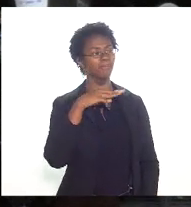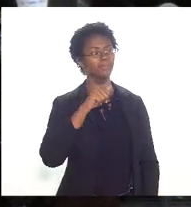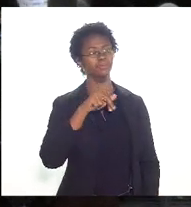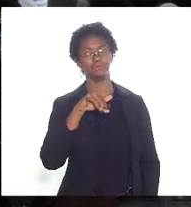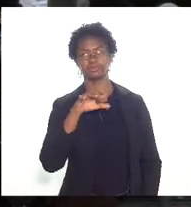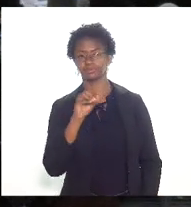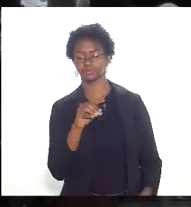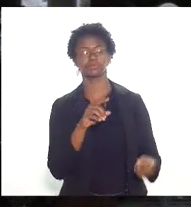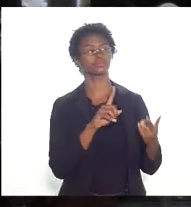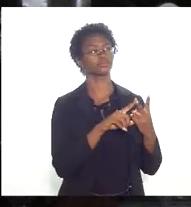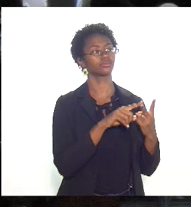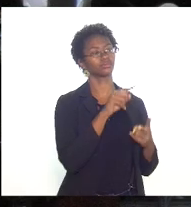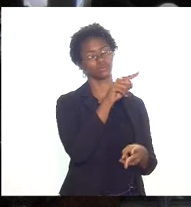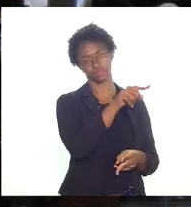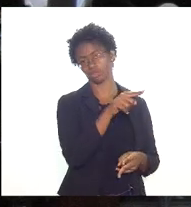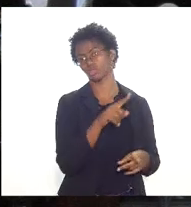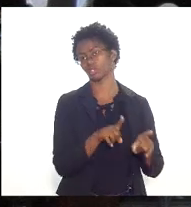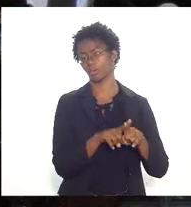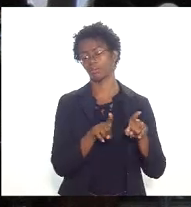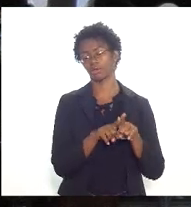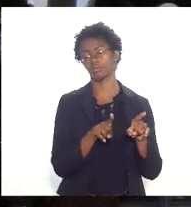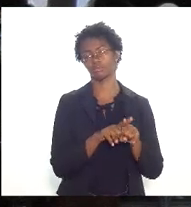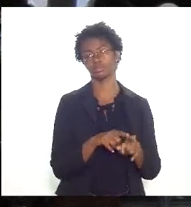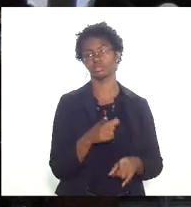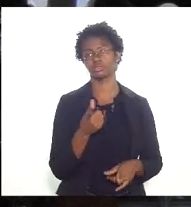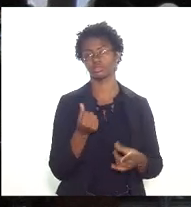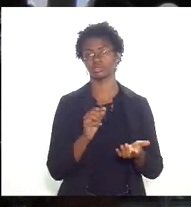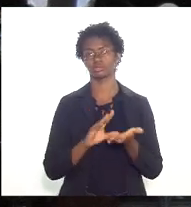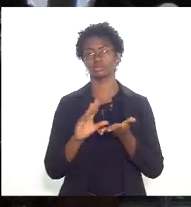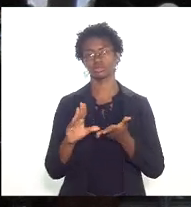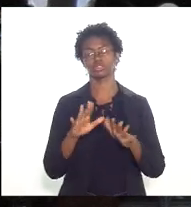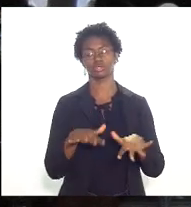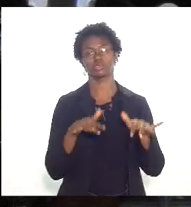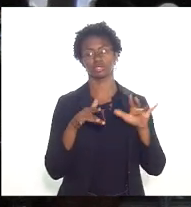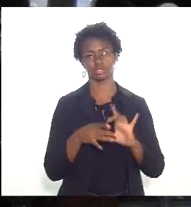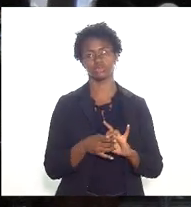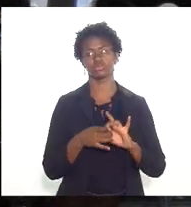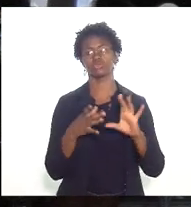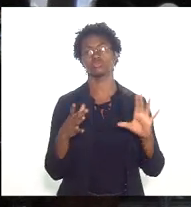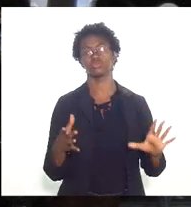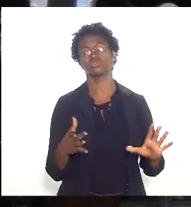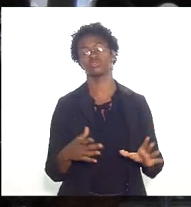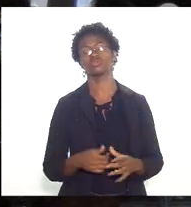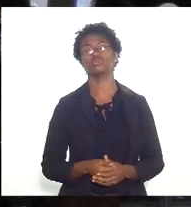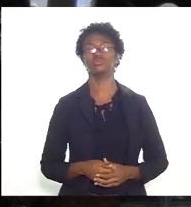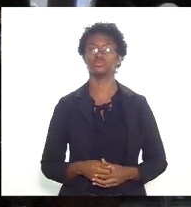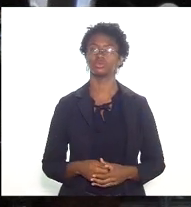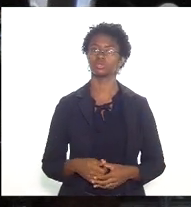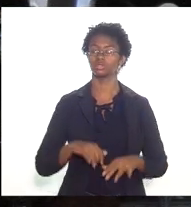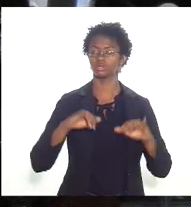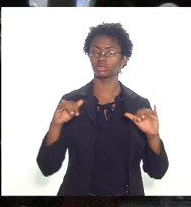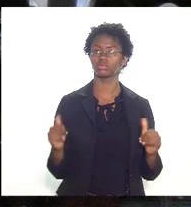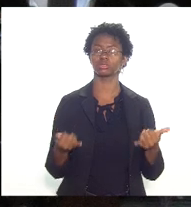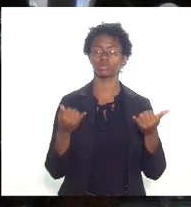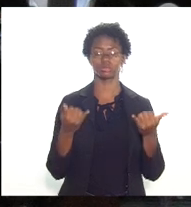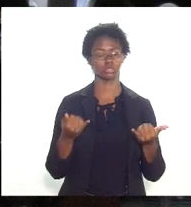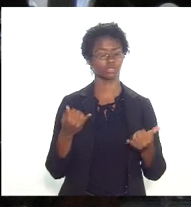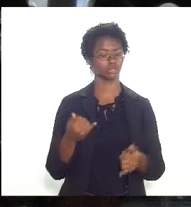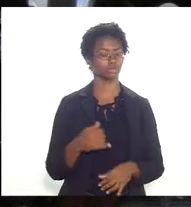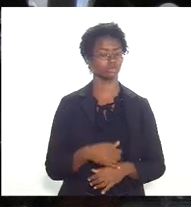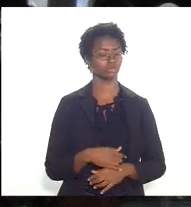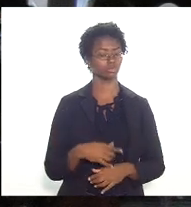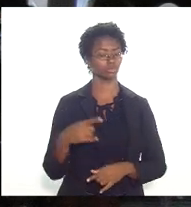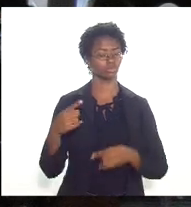pela comissão de licitação faz em uma audiência pública é aproveitando que eu ouvi agora a pouco aqui de um